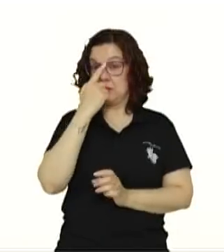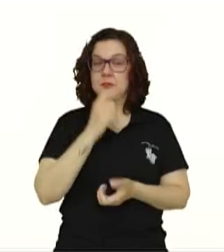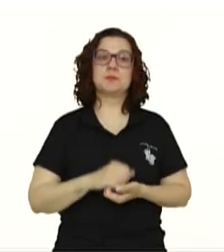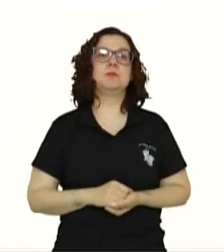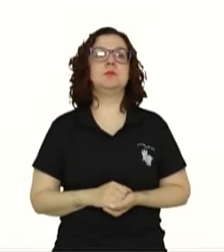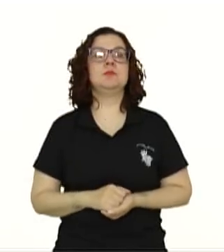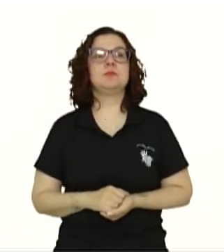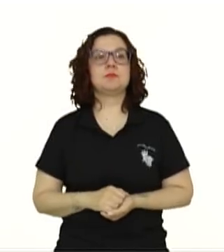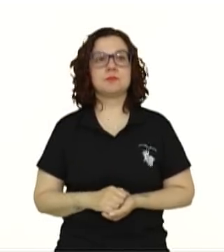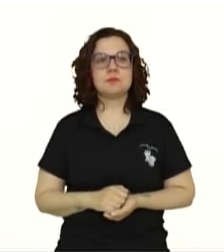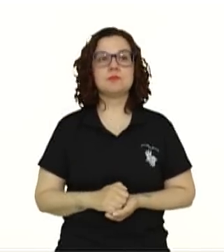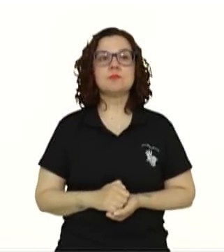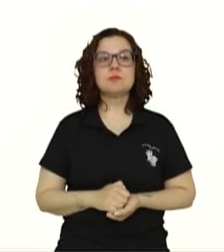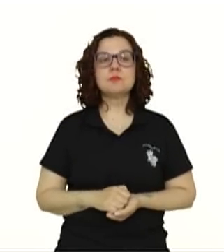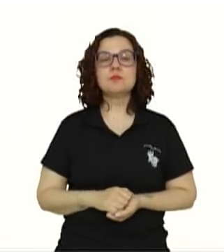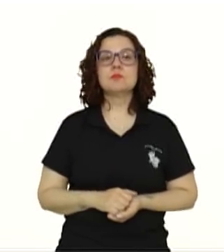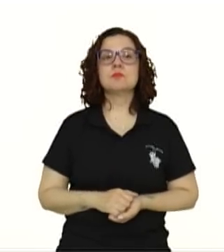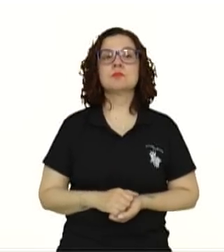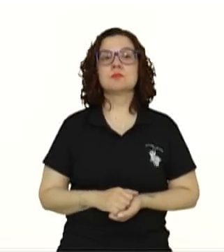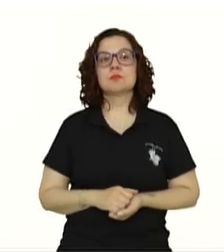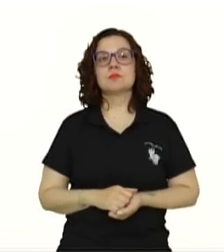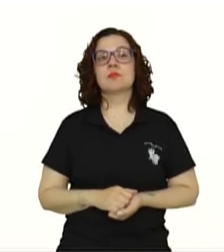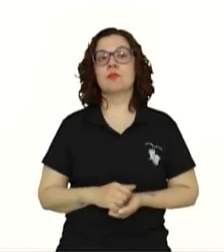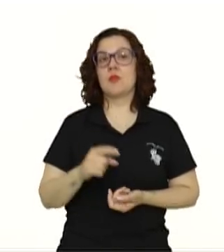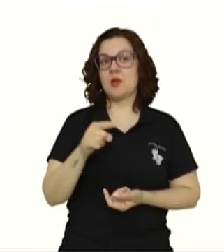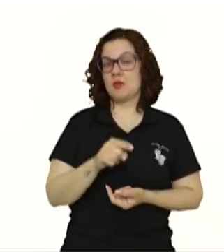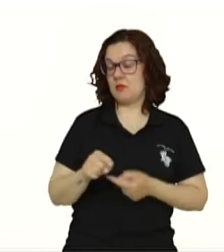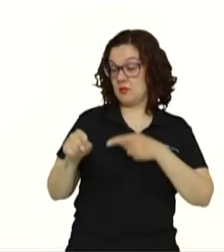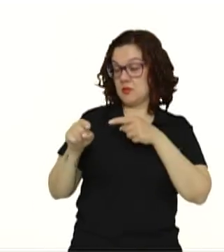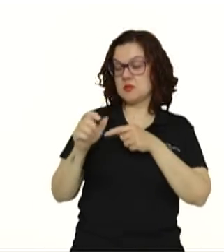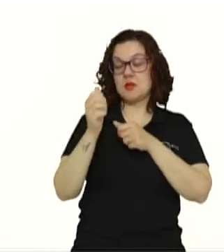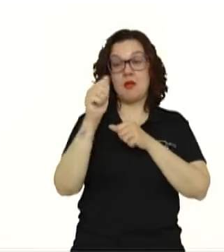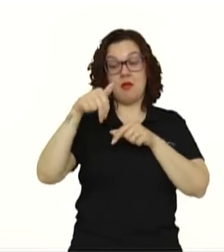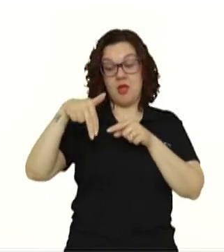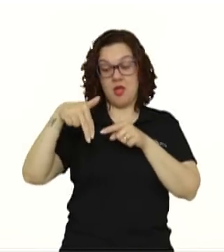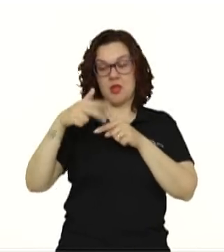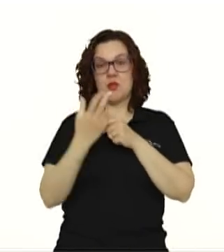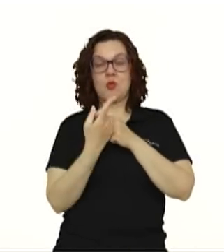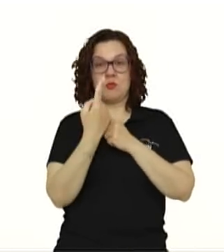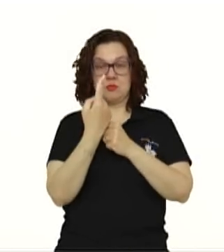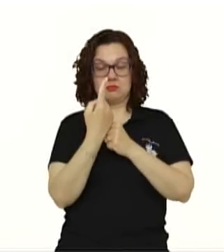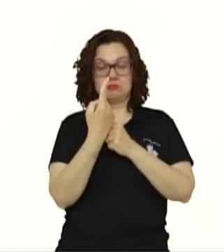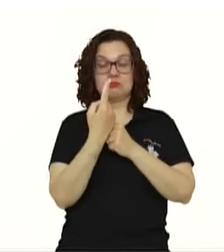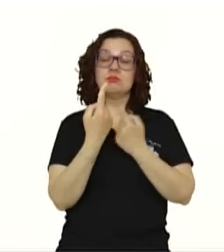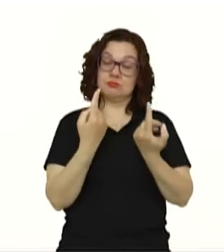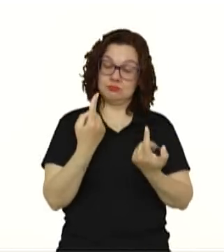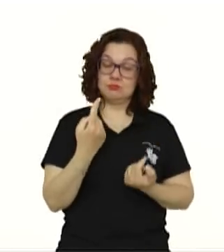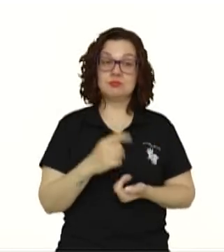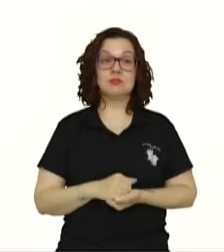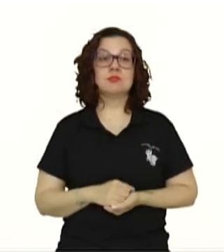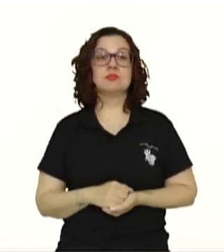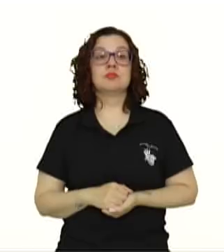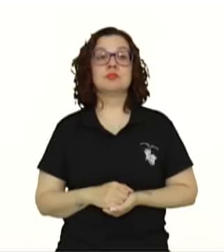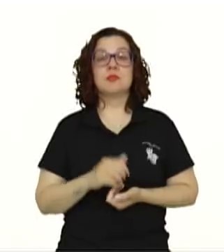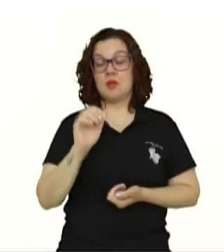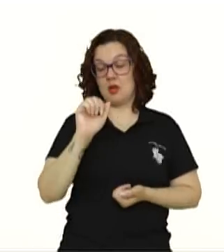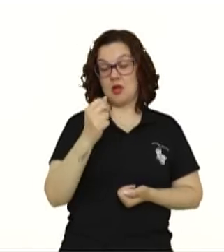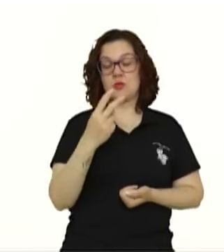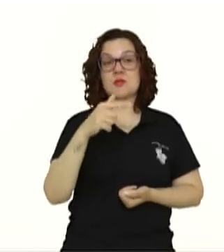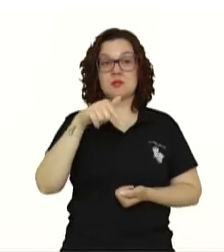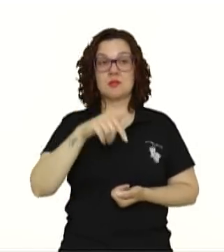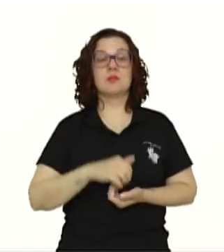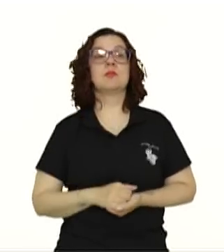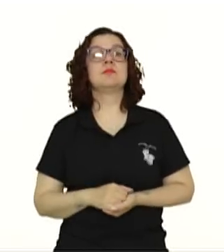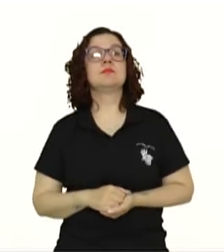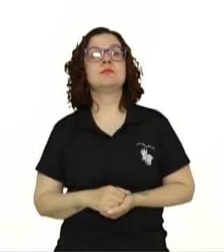quadro como é que ficaram os outros? Então, para n igual a 1, nós descobrimos que o nosso A2 é igual a